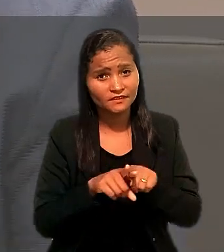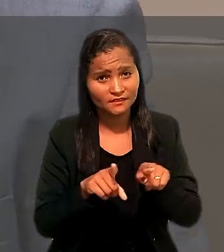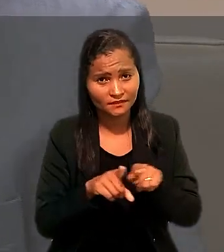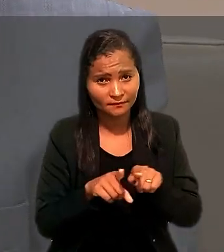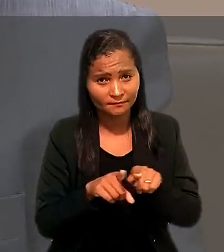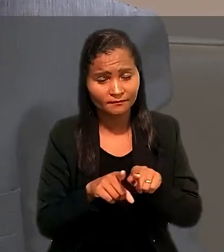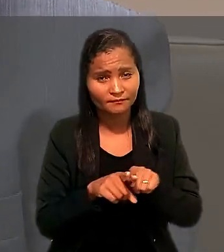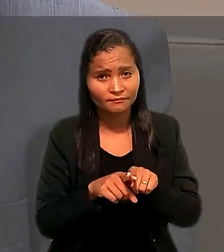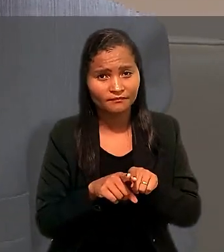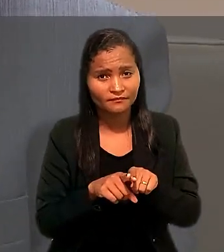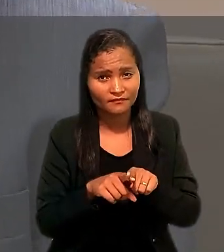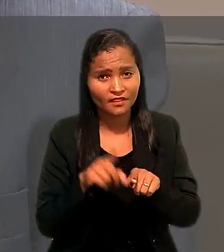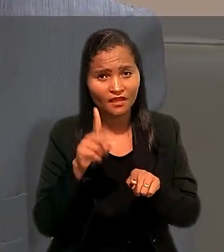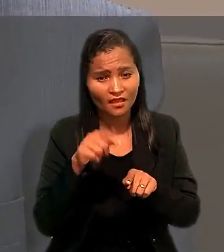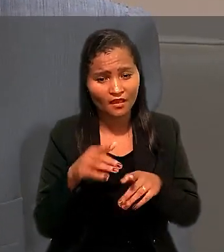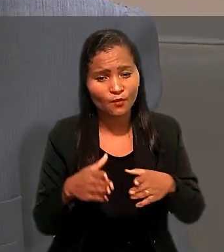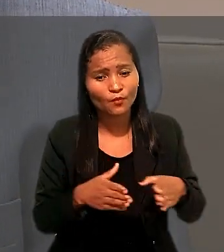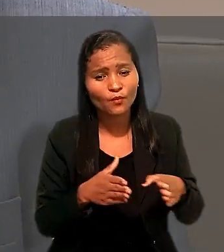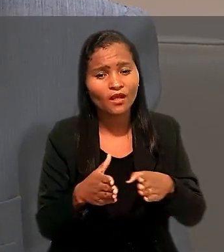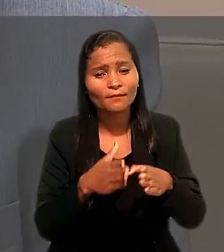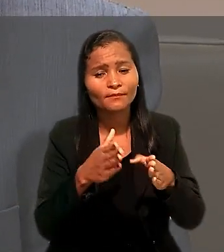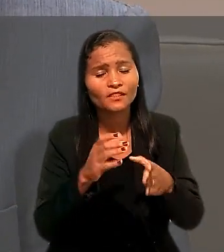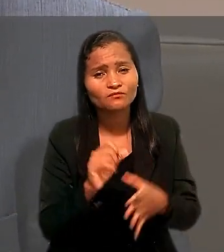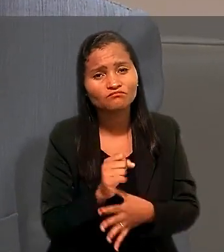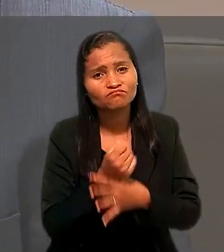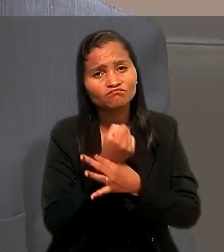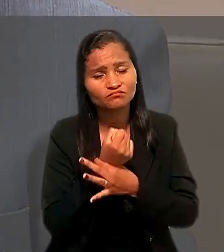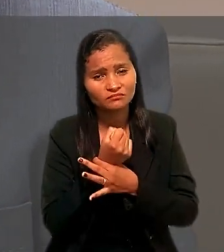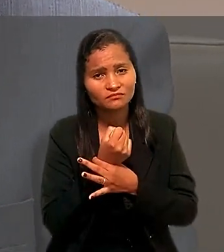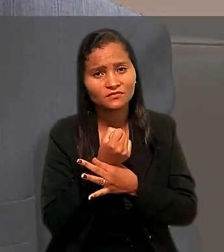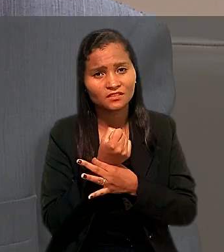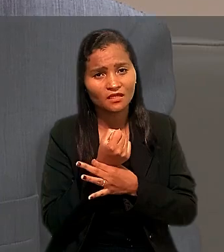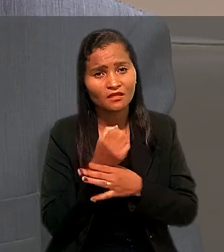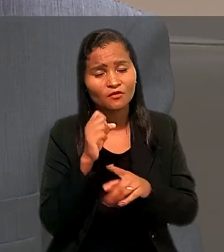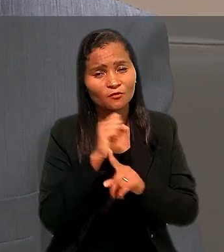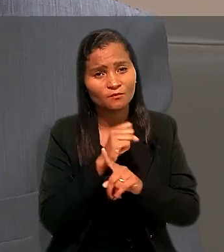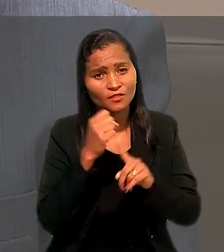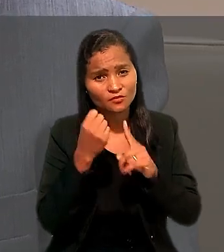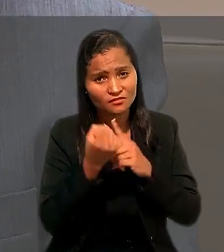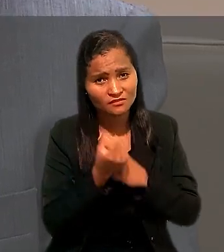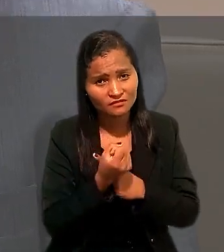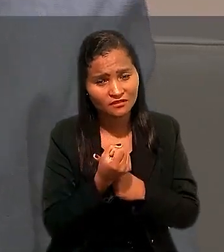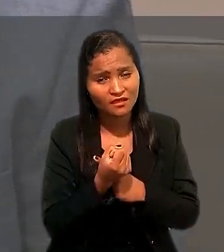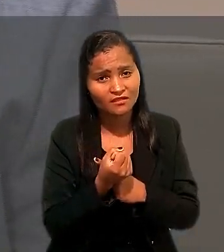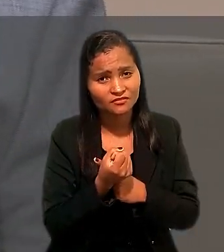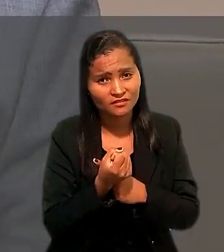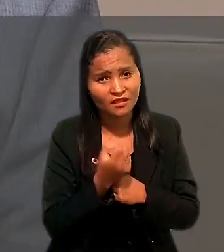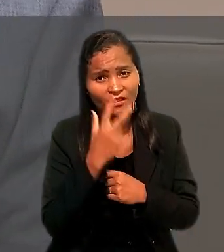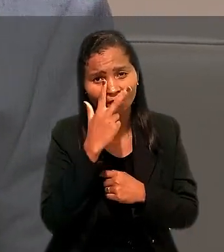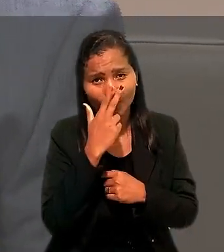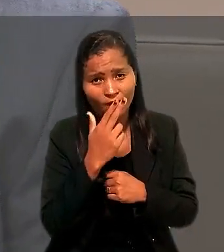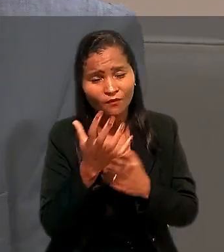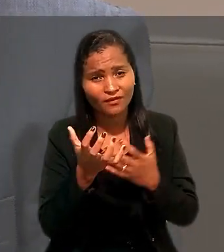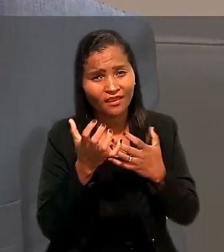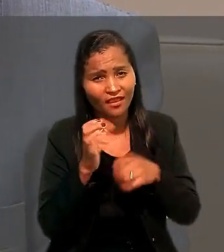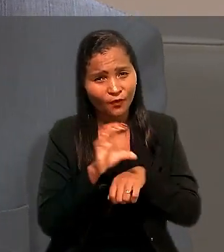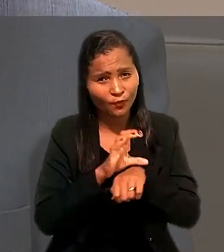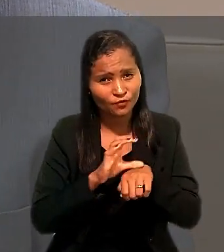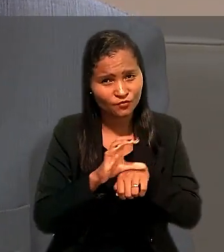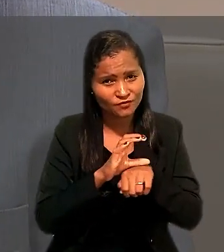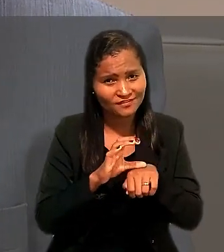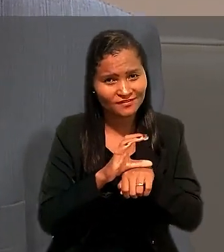e é também o caminho de assegurar uma sociedade, como quer a nossa Constituição